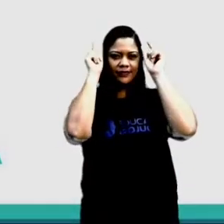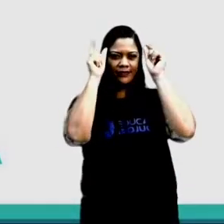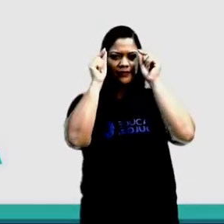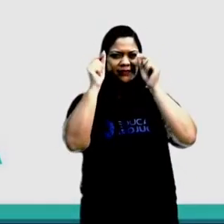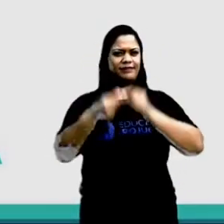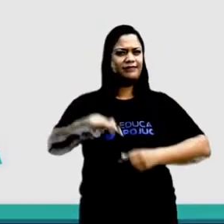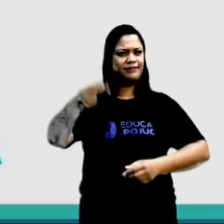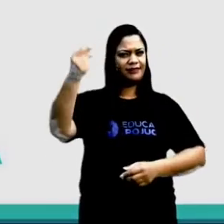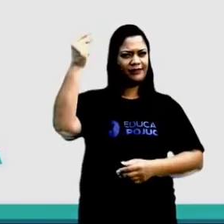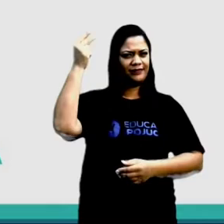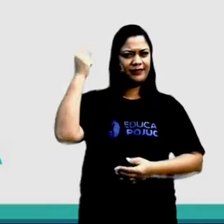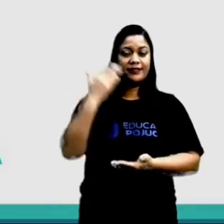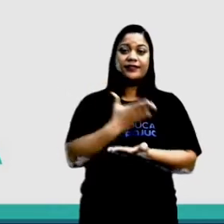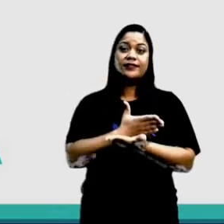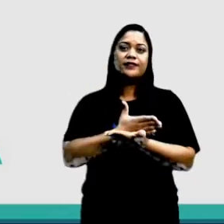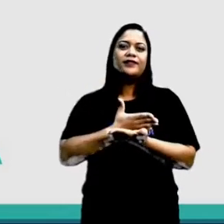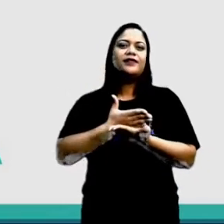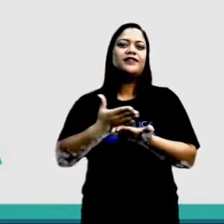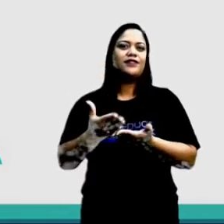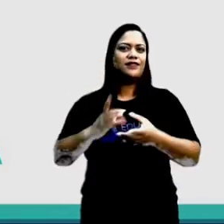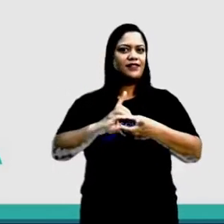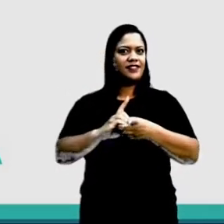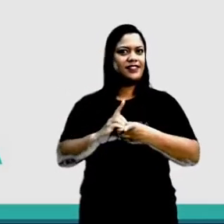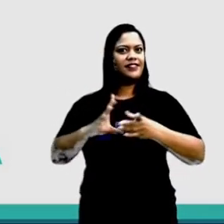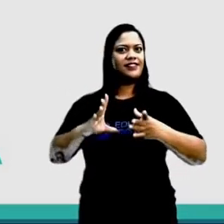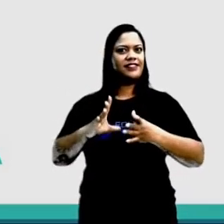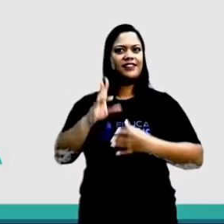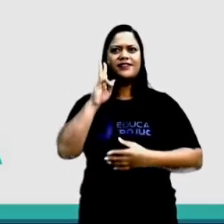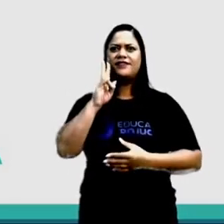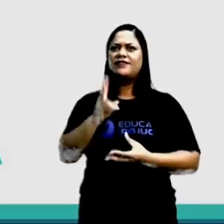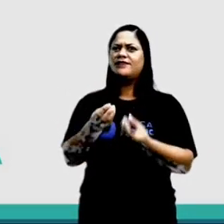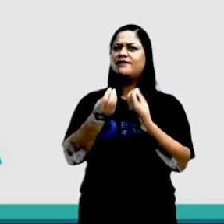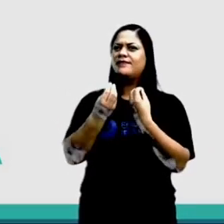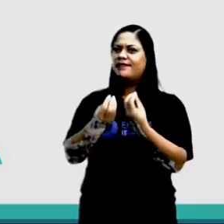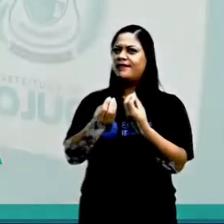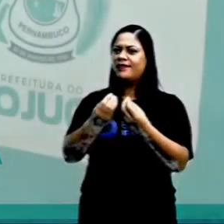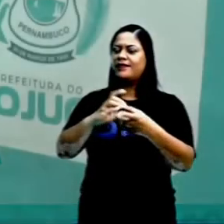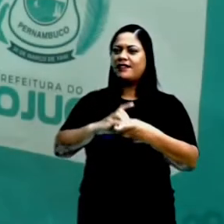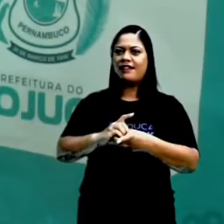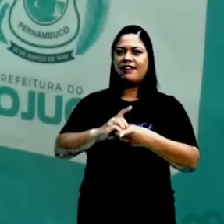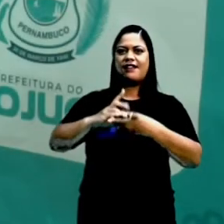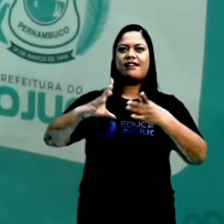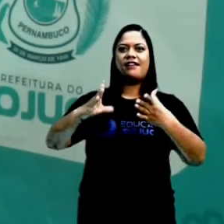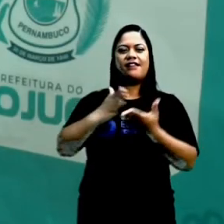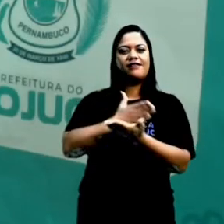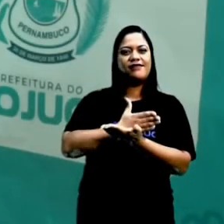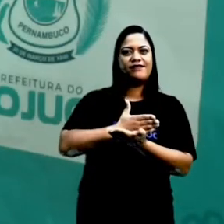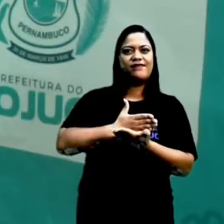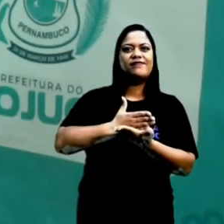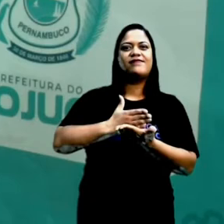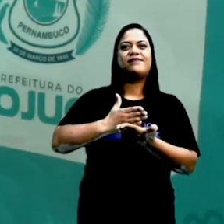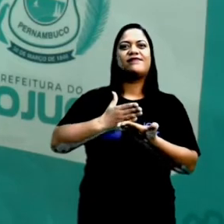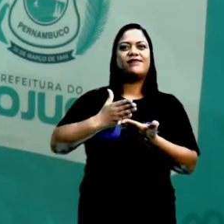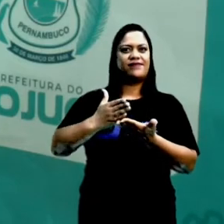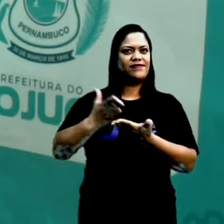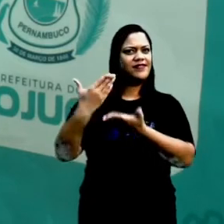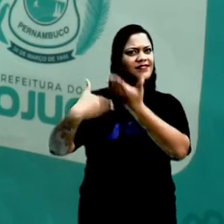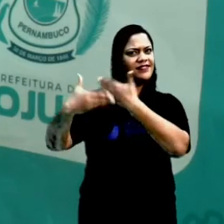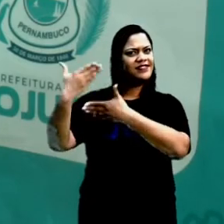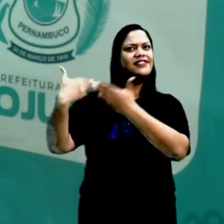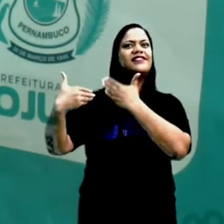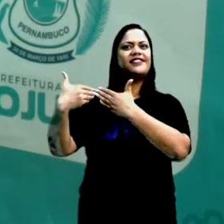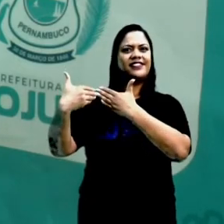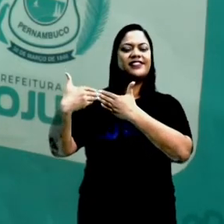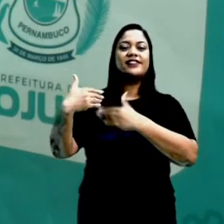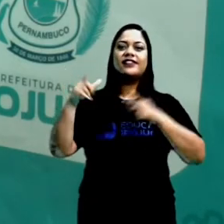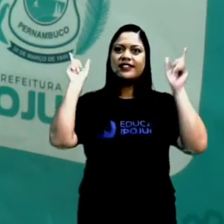as origens da democracia, né? Nós vamos ver como foi que a democracia ela surgiu ali na antiguidade da Grécia